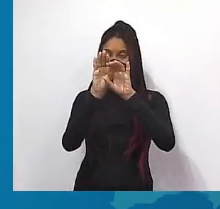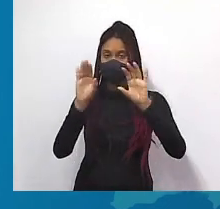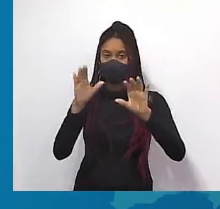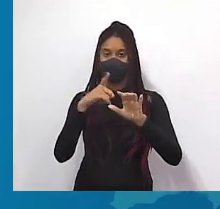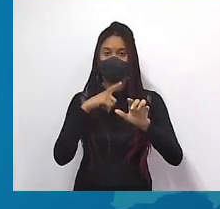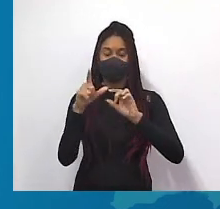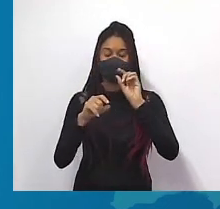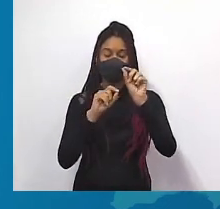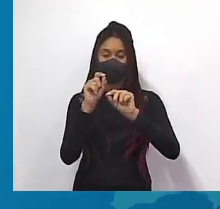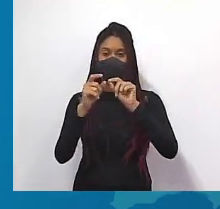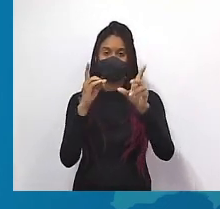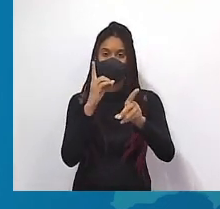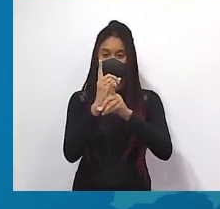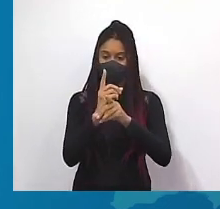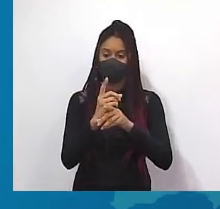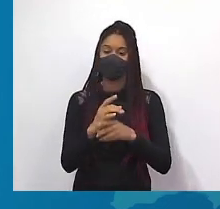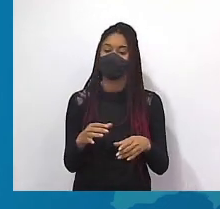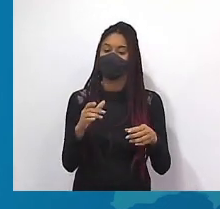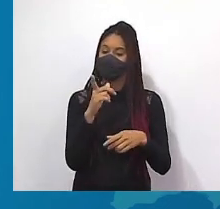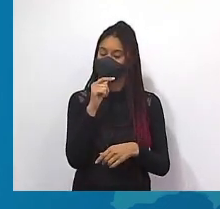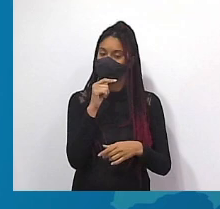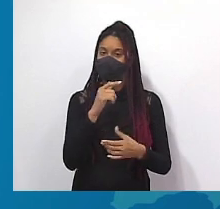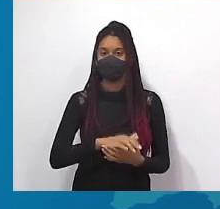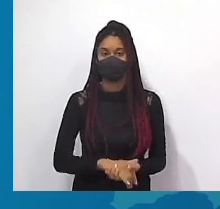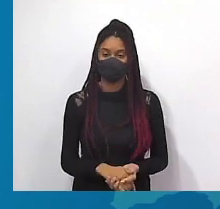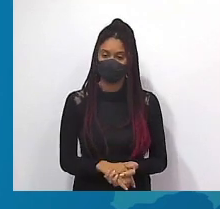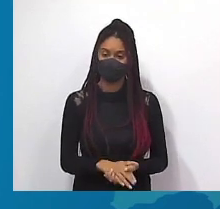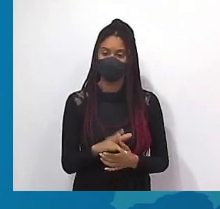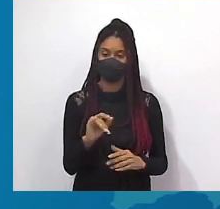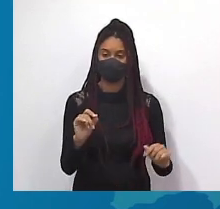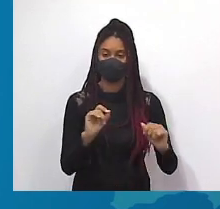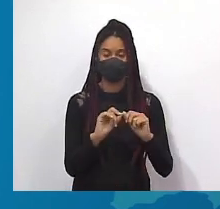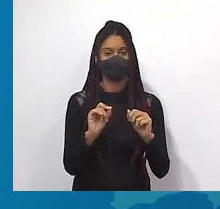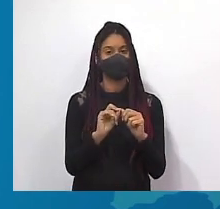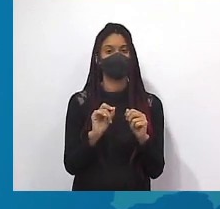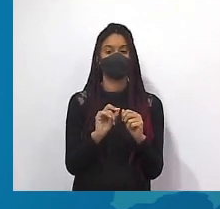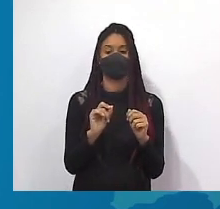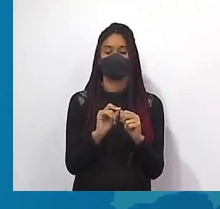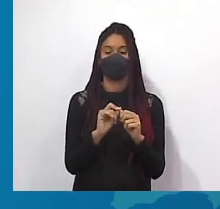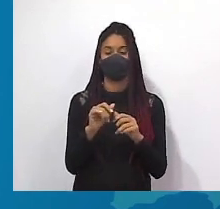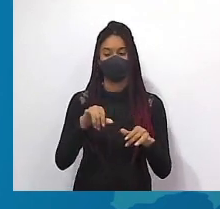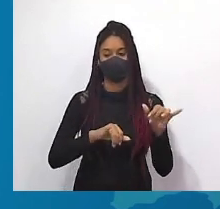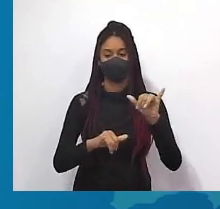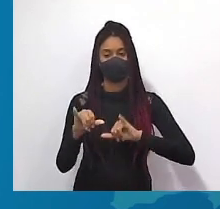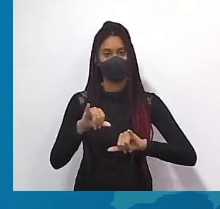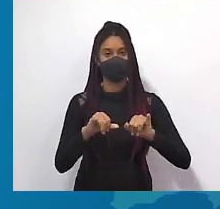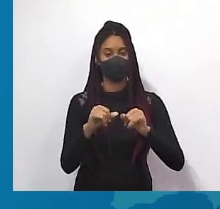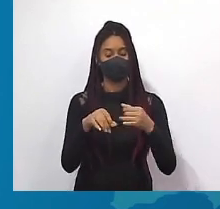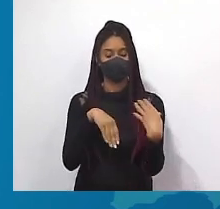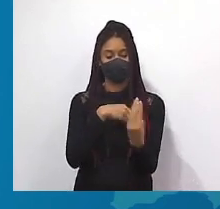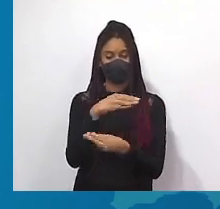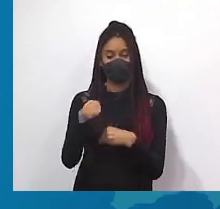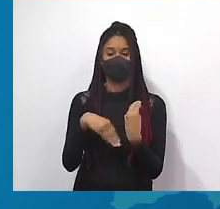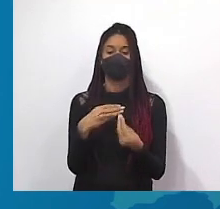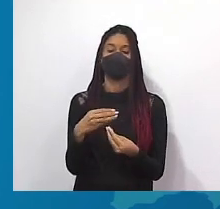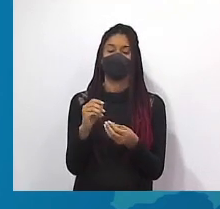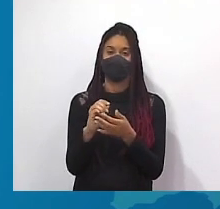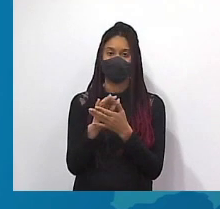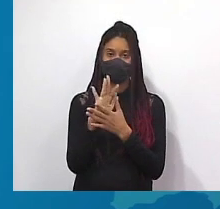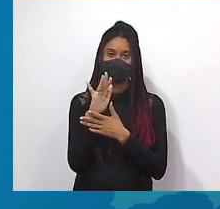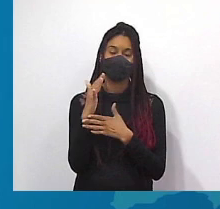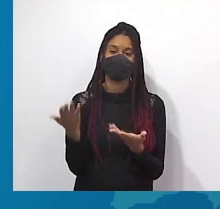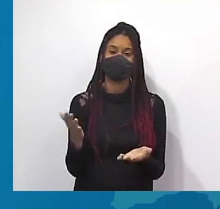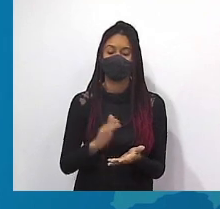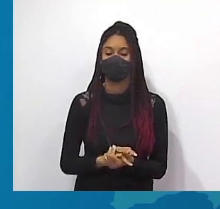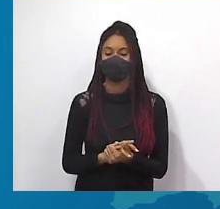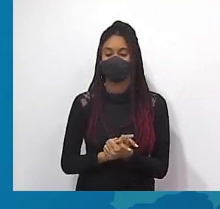encontrar a água e esta água vai reagir quimicamente com esses gases, né? Então, mais